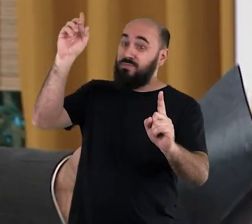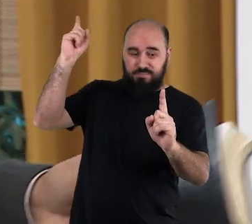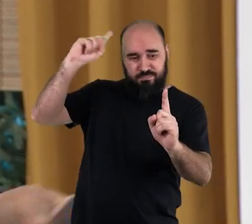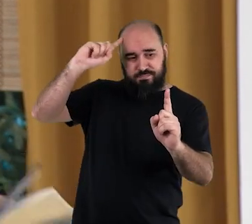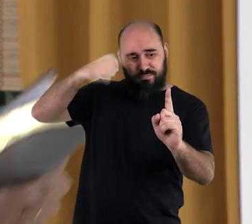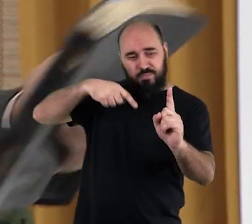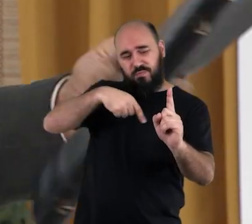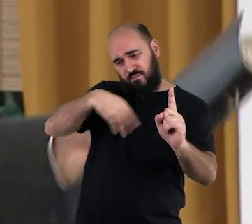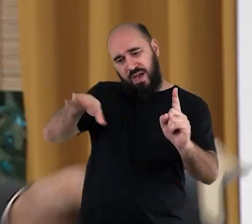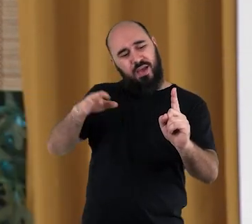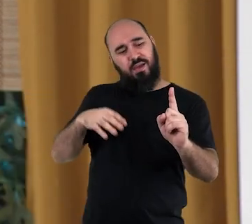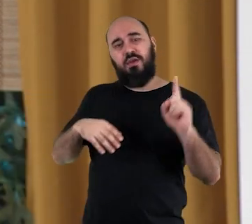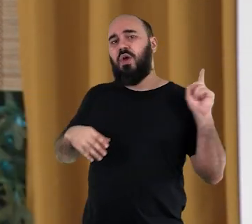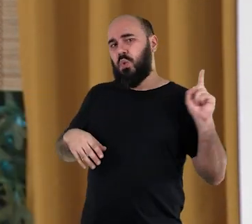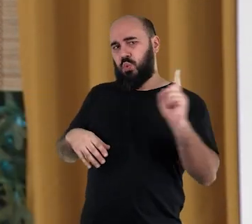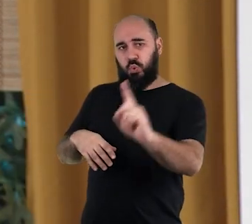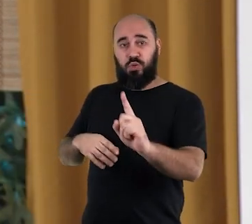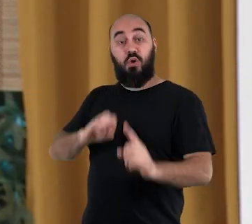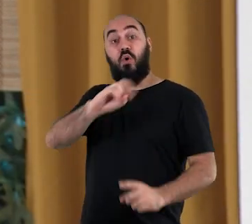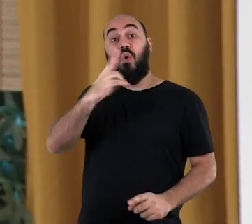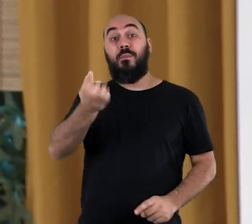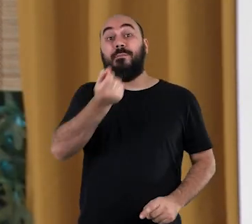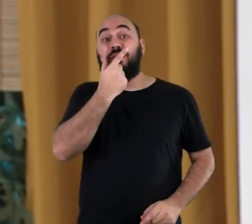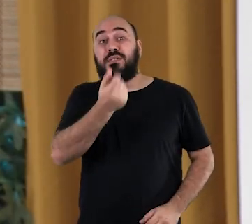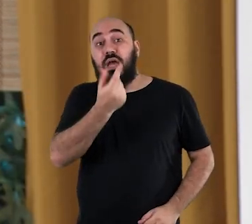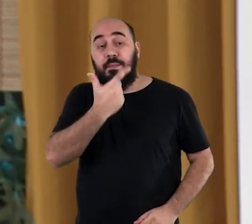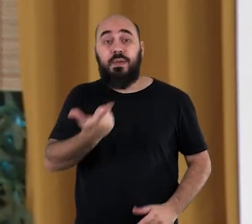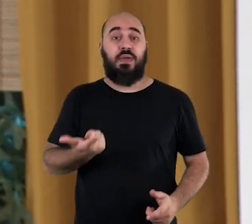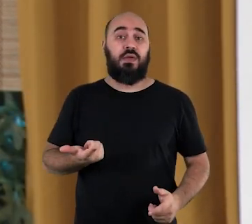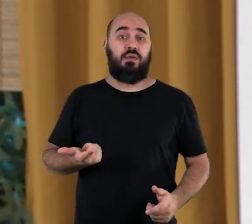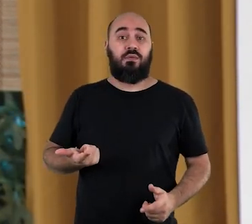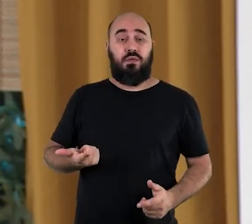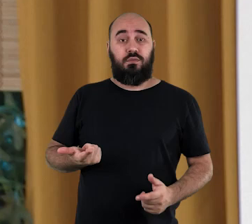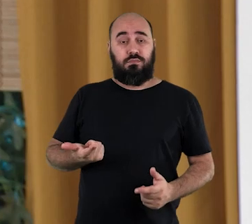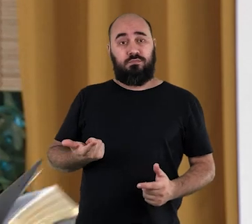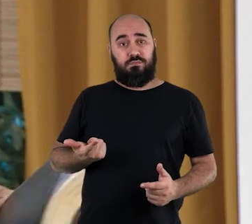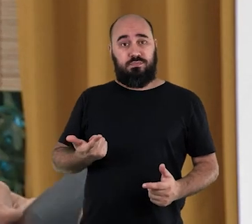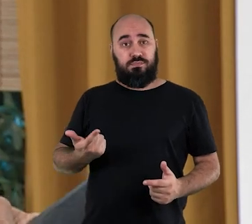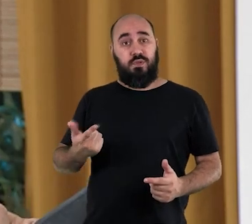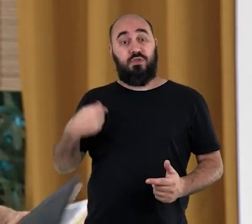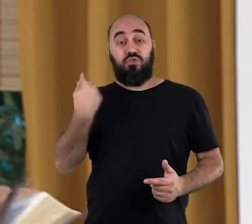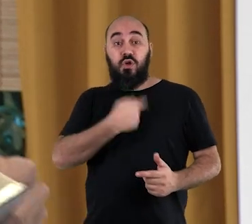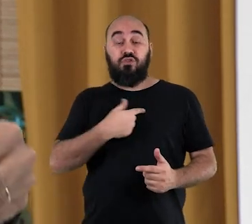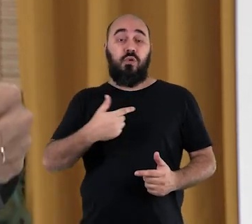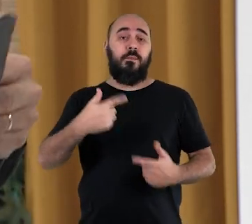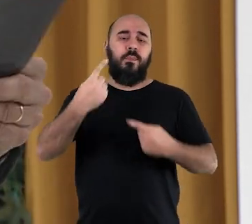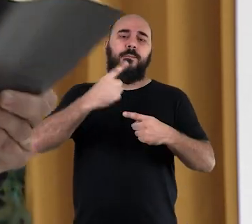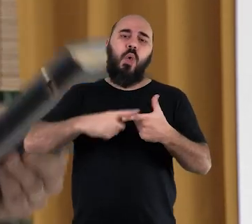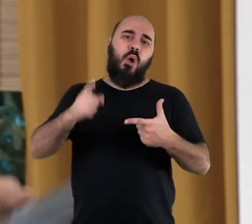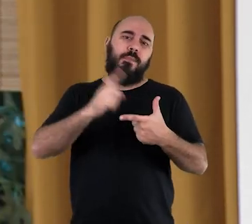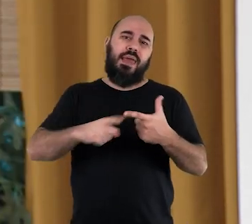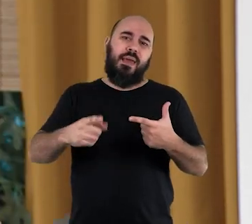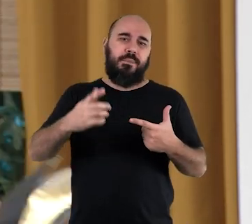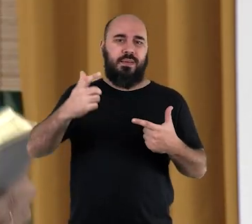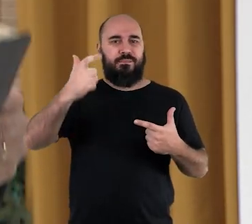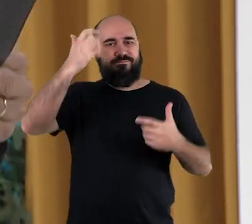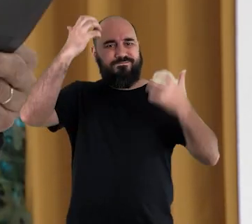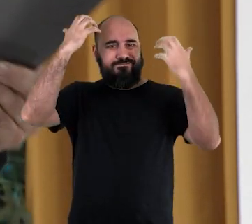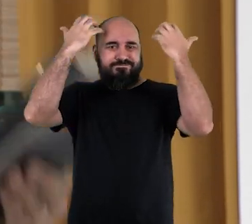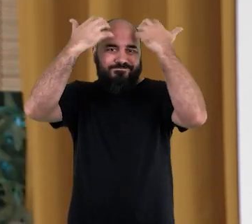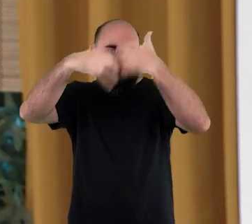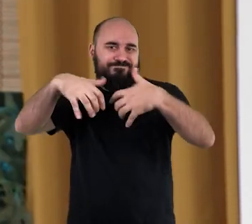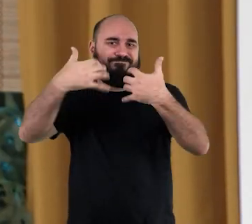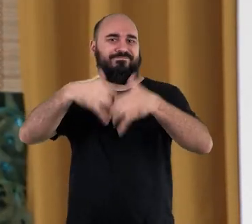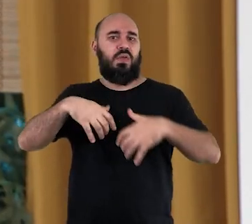nos ajudar em nossos sofrimentos, em nossas aflições, especialmente quando o nosso problema é mais grave, nós estamos de fato doentes, estamos